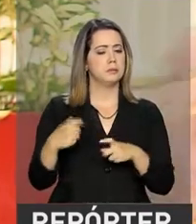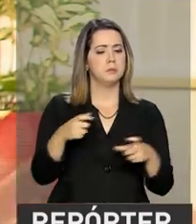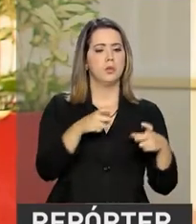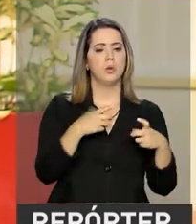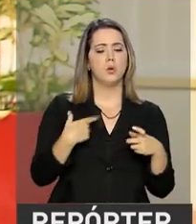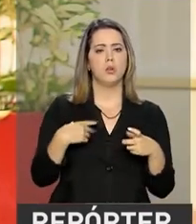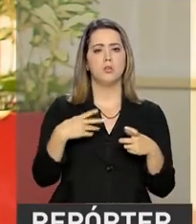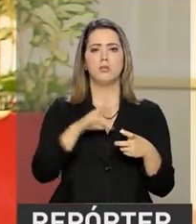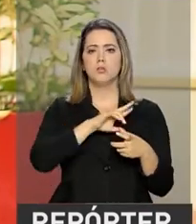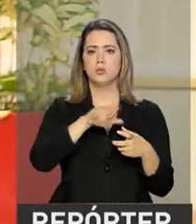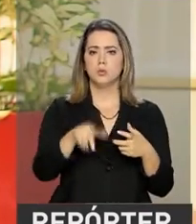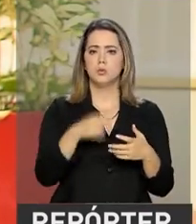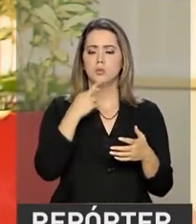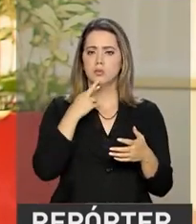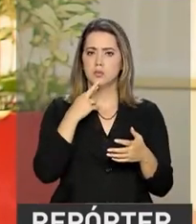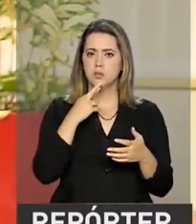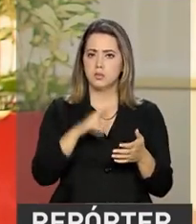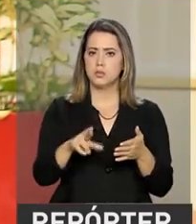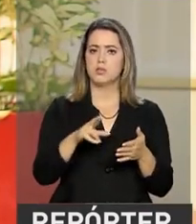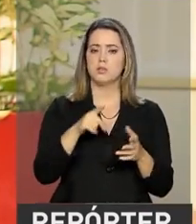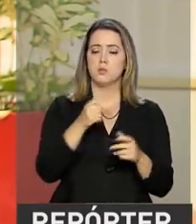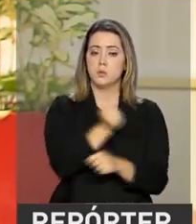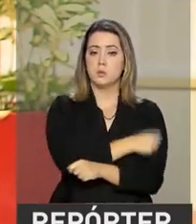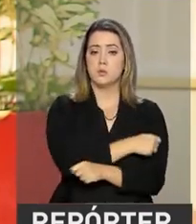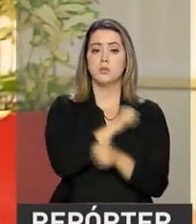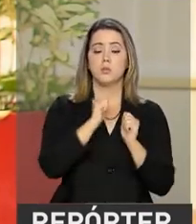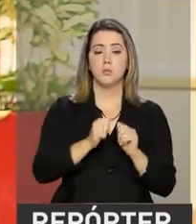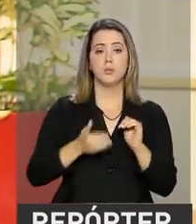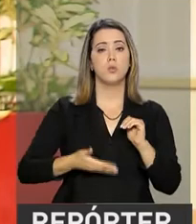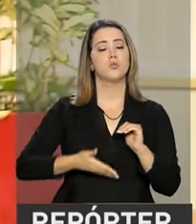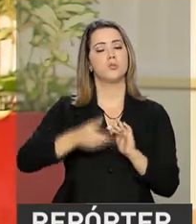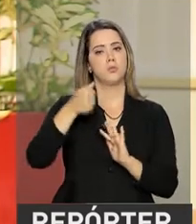infraestrutura e quanto a outros quesitos, ela também pode melhorar